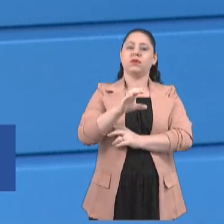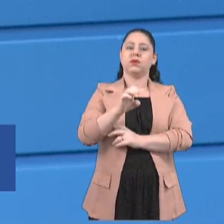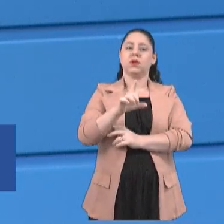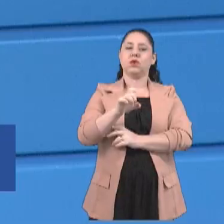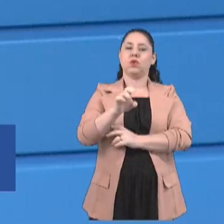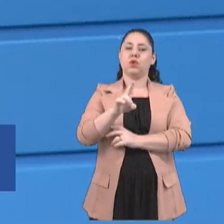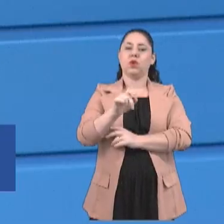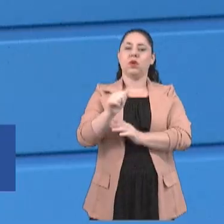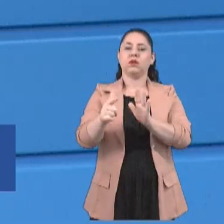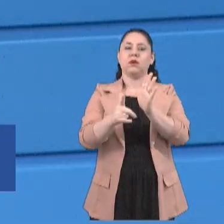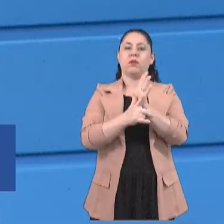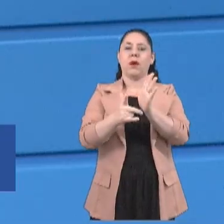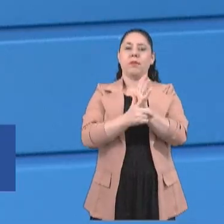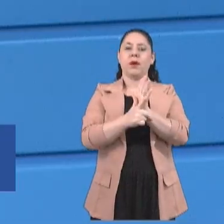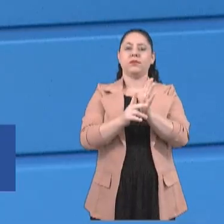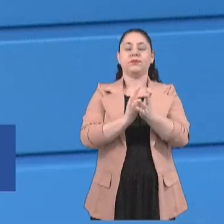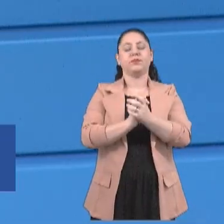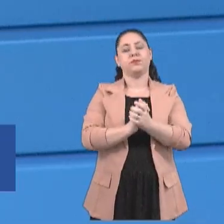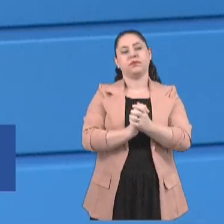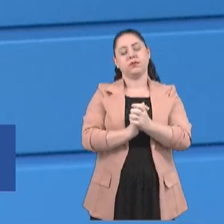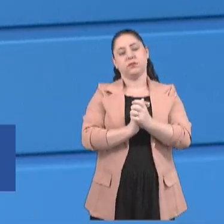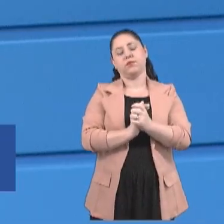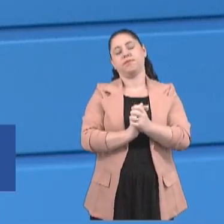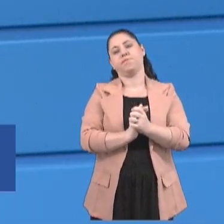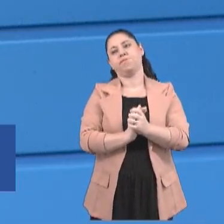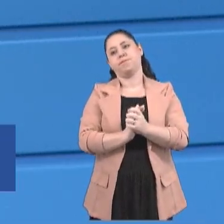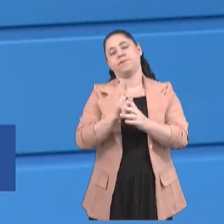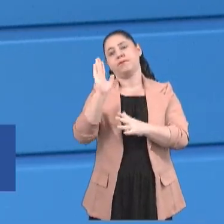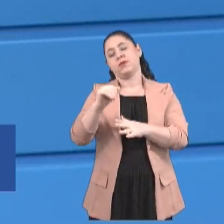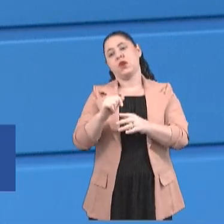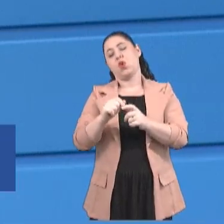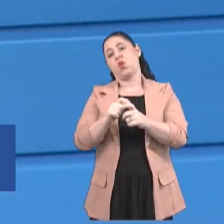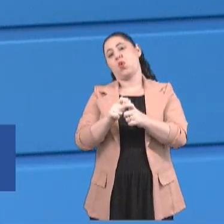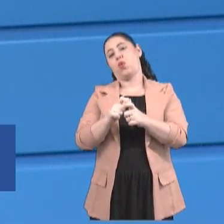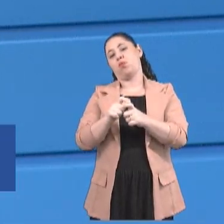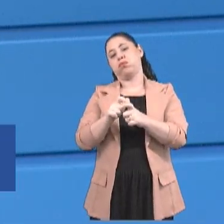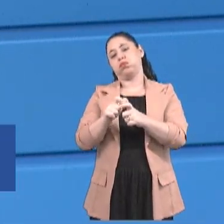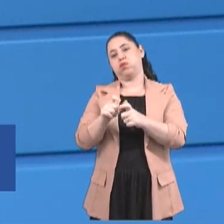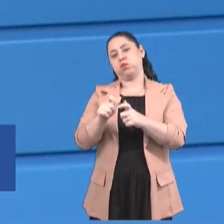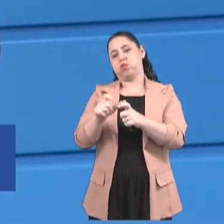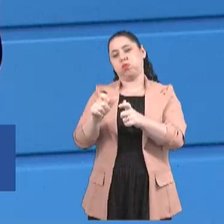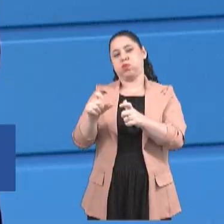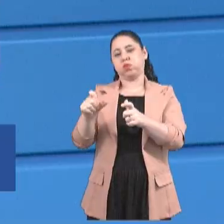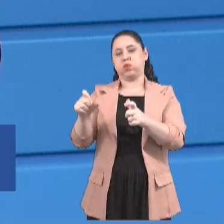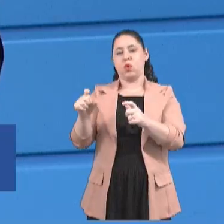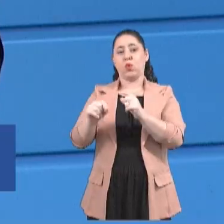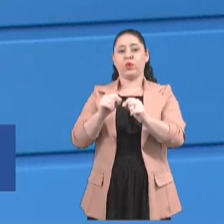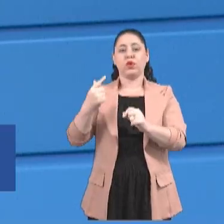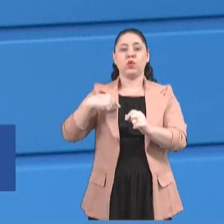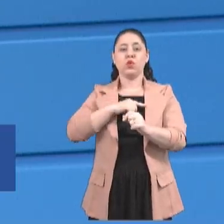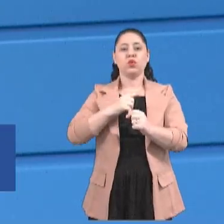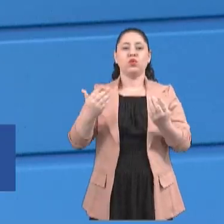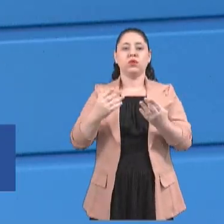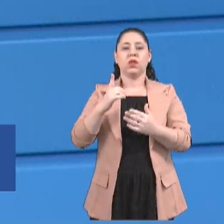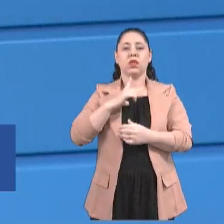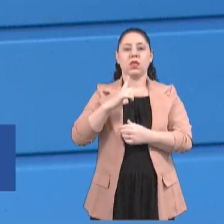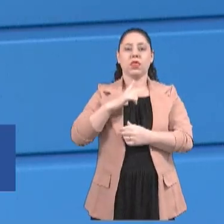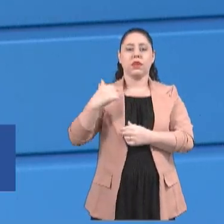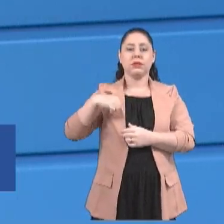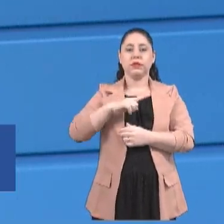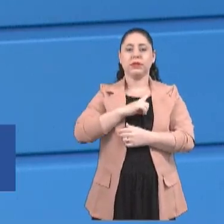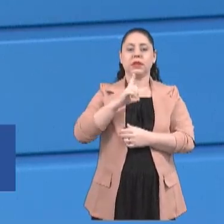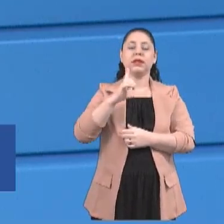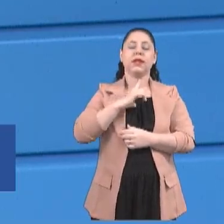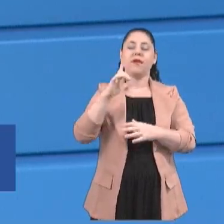papel. Esse processo por si desencadeou o que nós temos hoje, e que Vossa